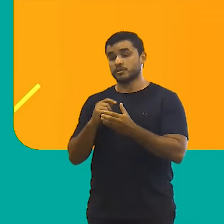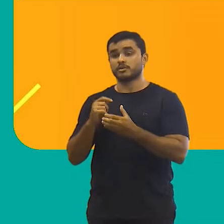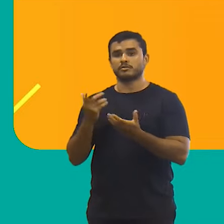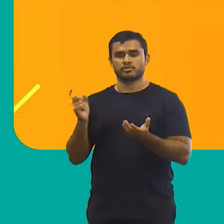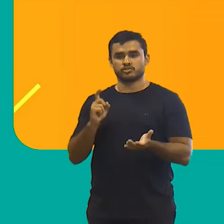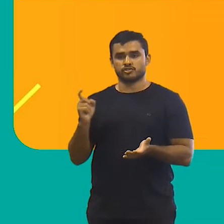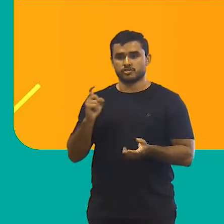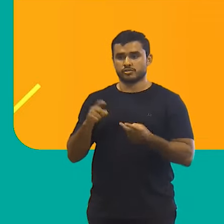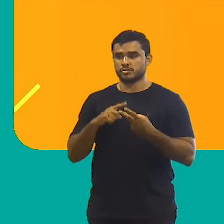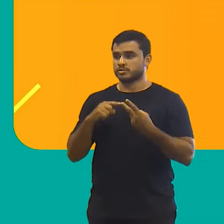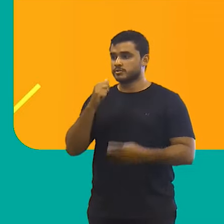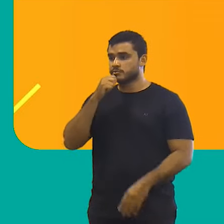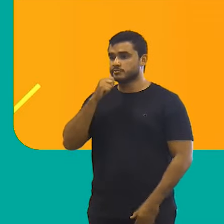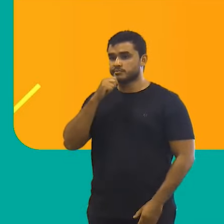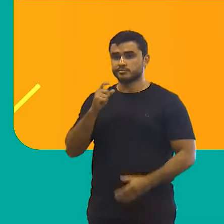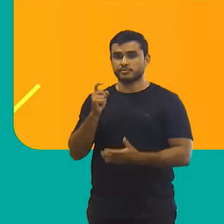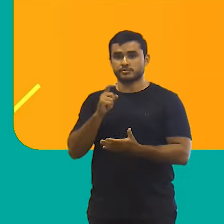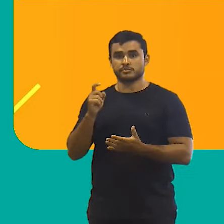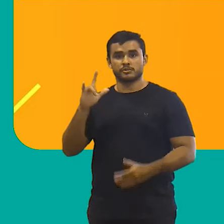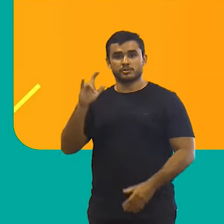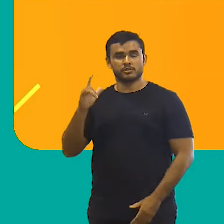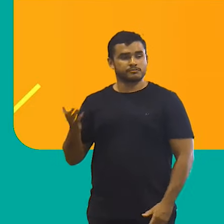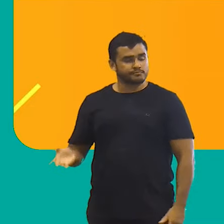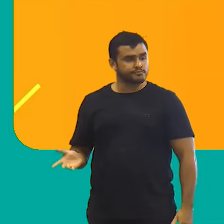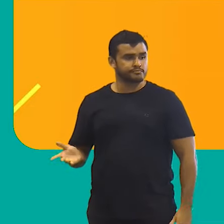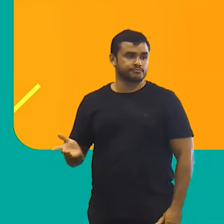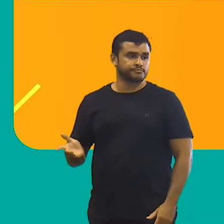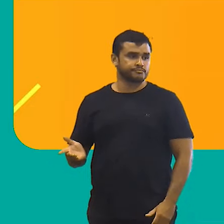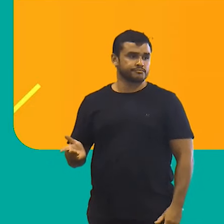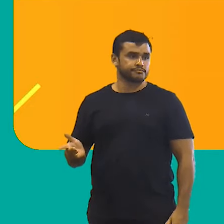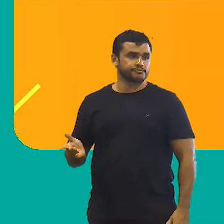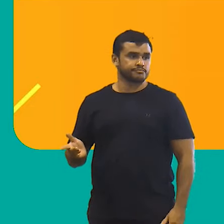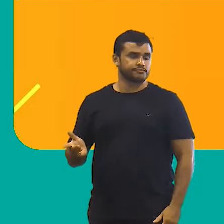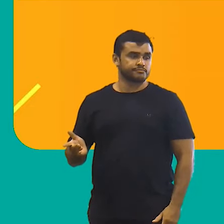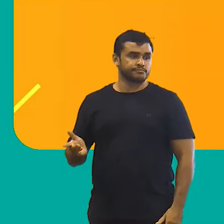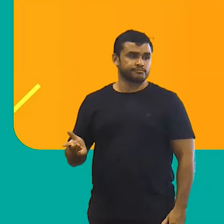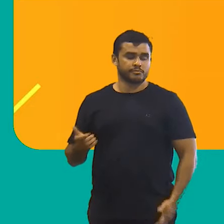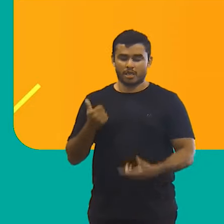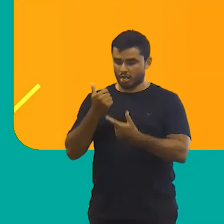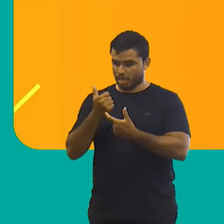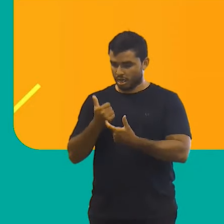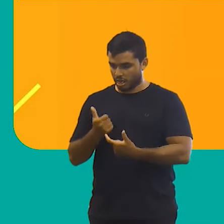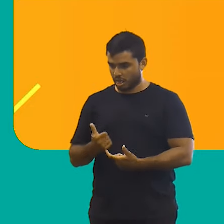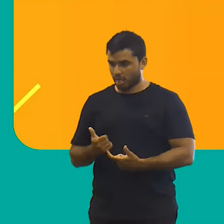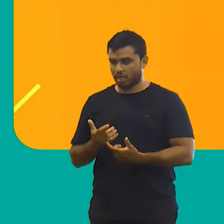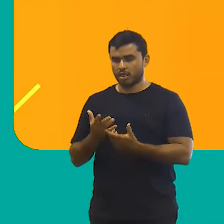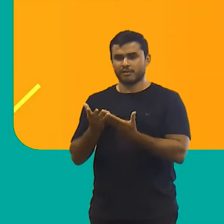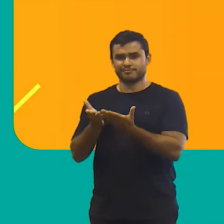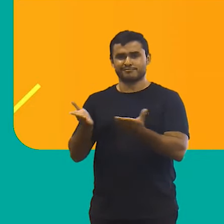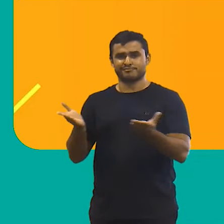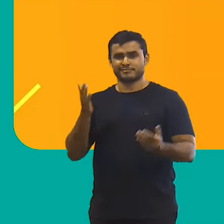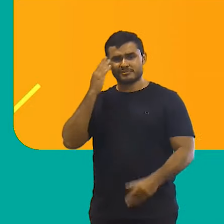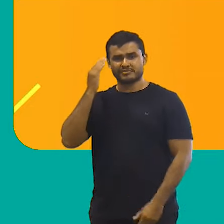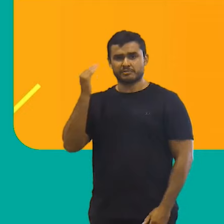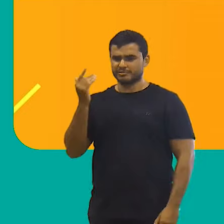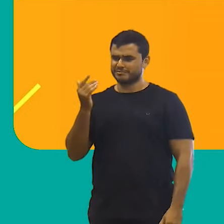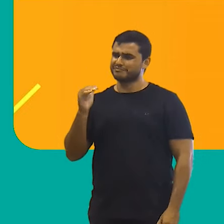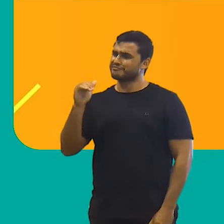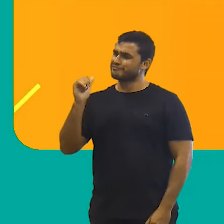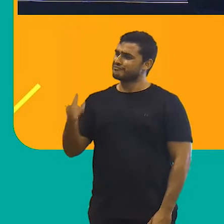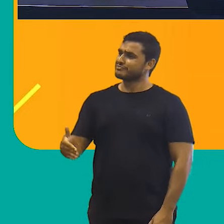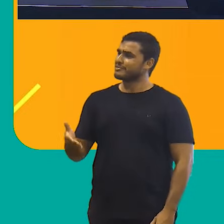a mãe está vendo vídeo no Instagram e curtindo aquelas subcelebridades que não te